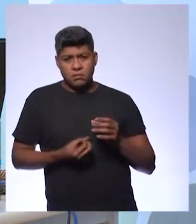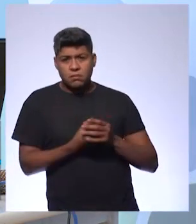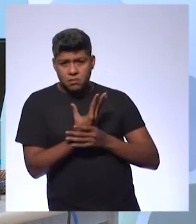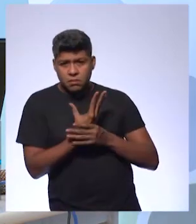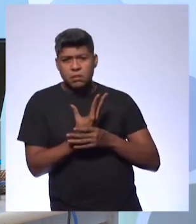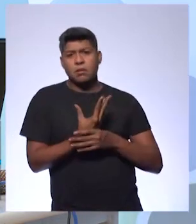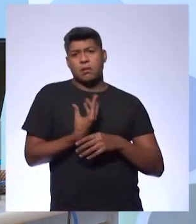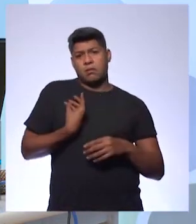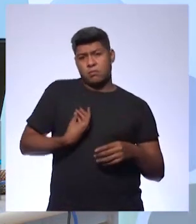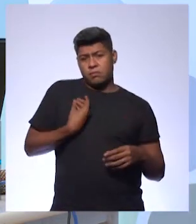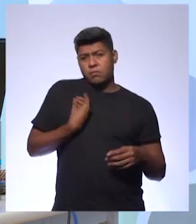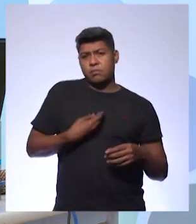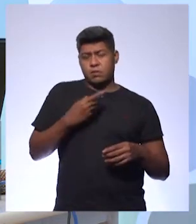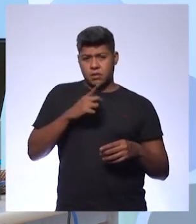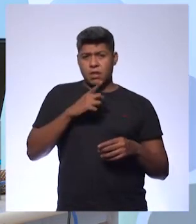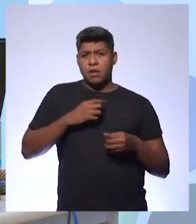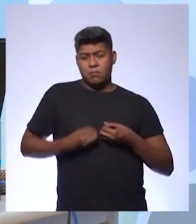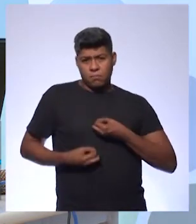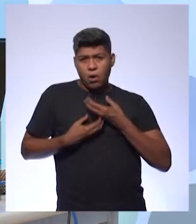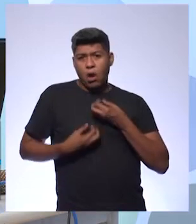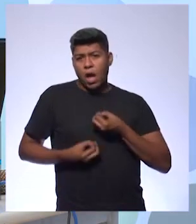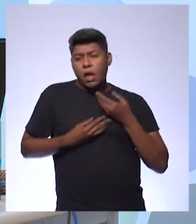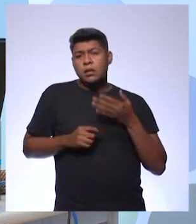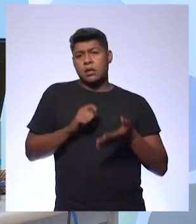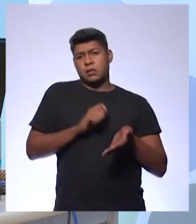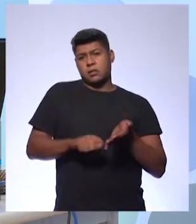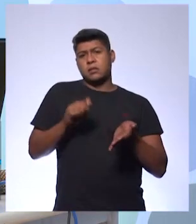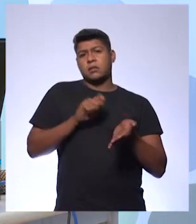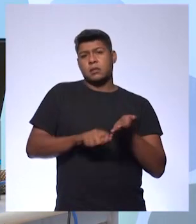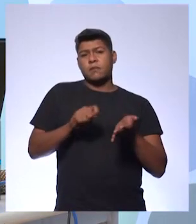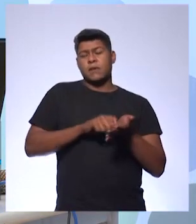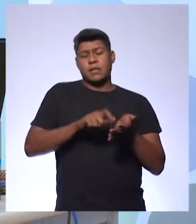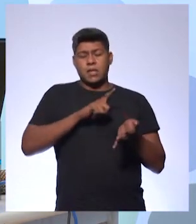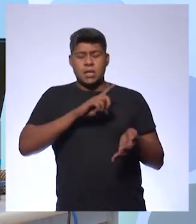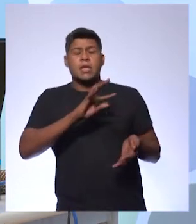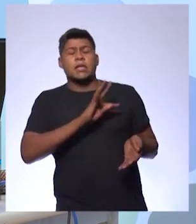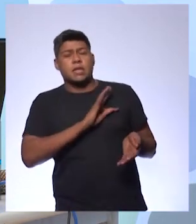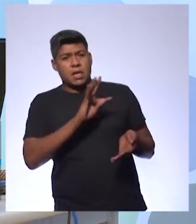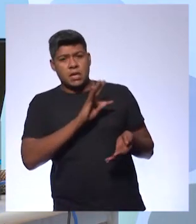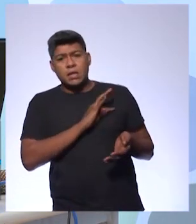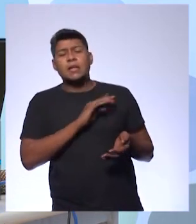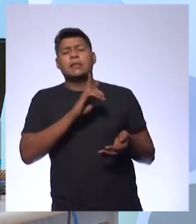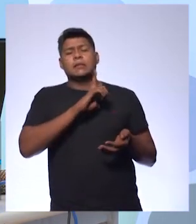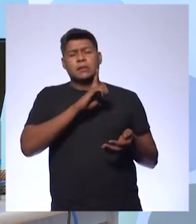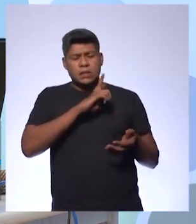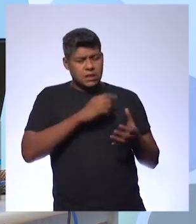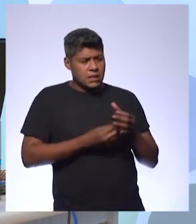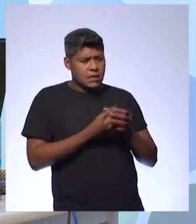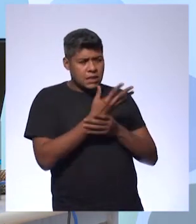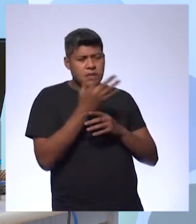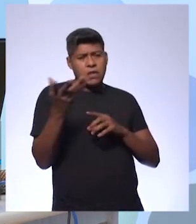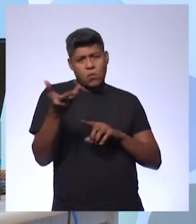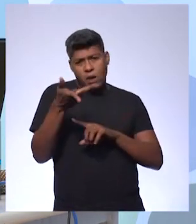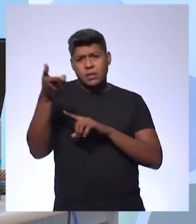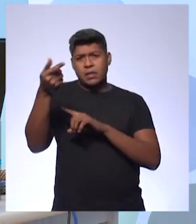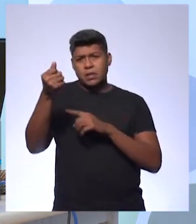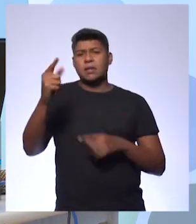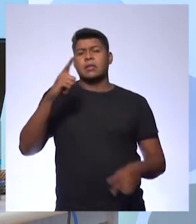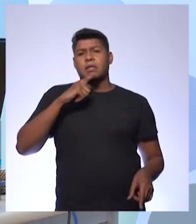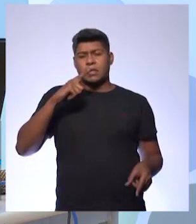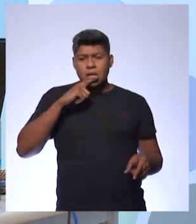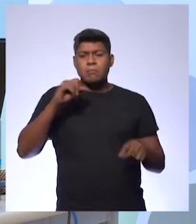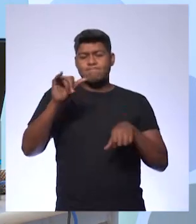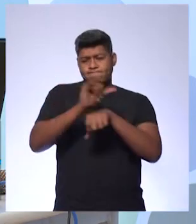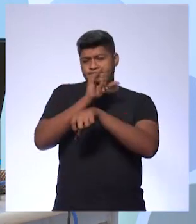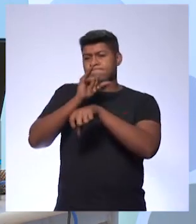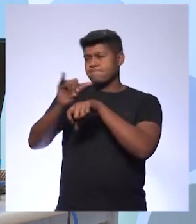criação, arte, pá, e o poeta vai lá e escreve. Existe uma técnica. Existe uma criação artística ali,